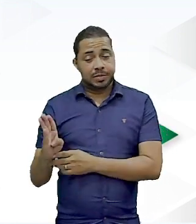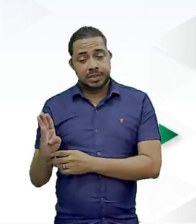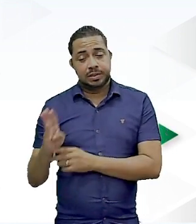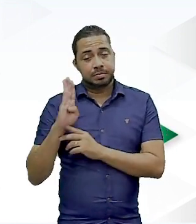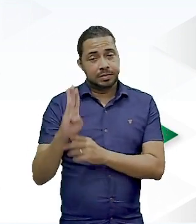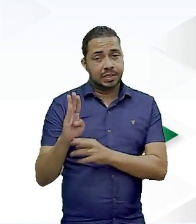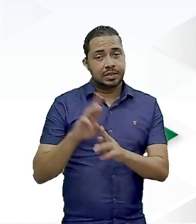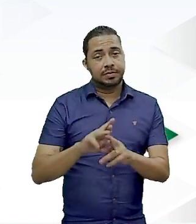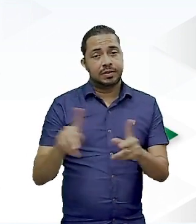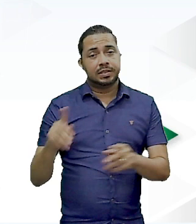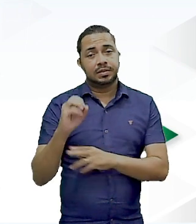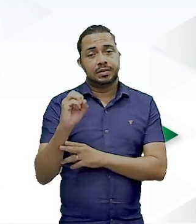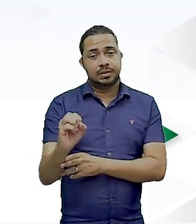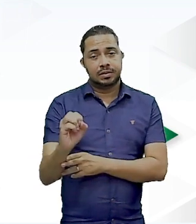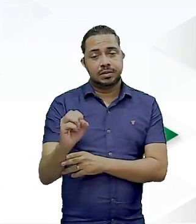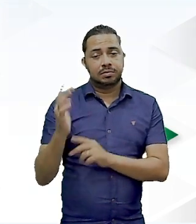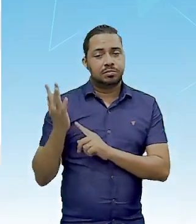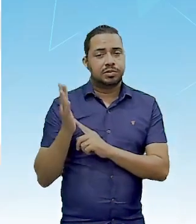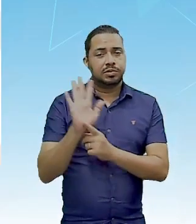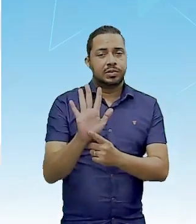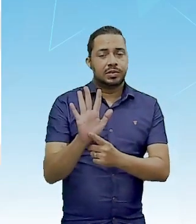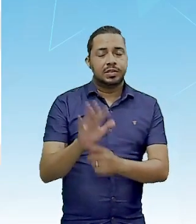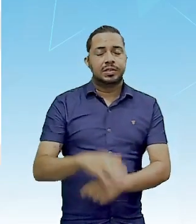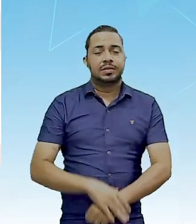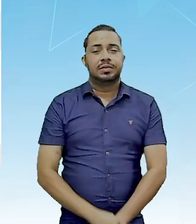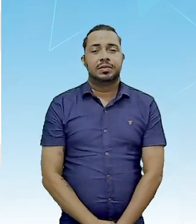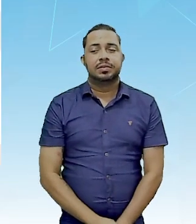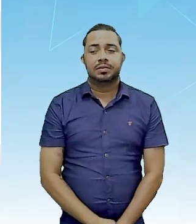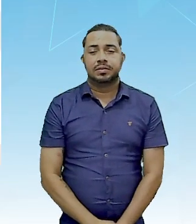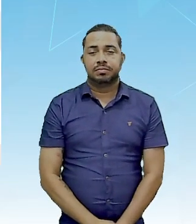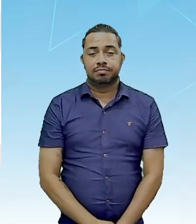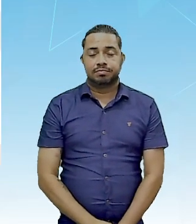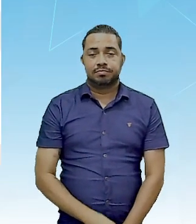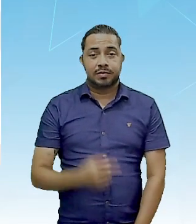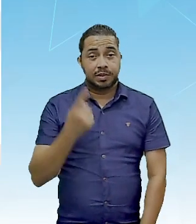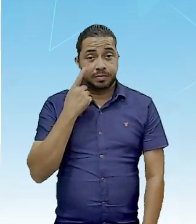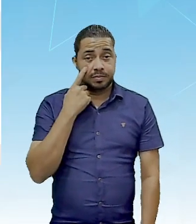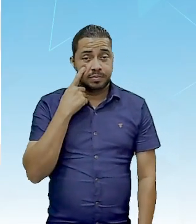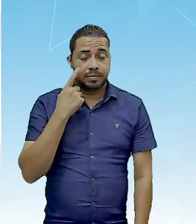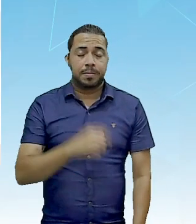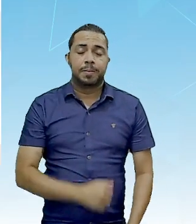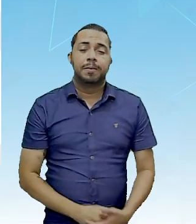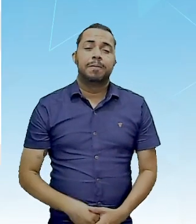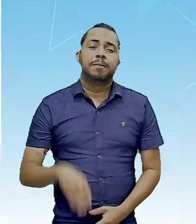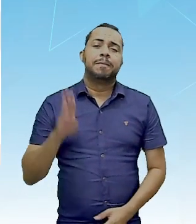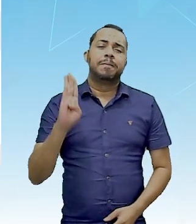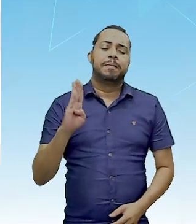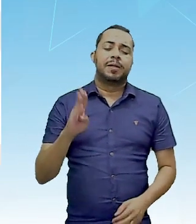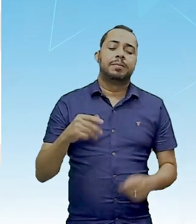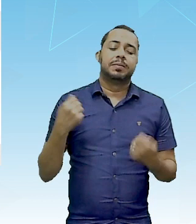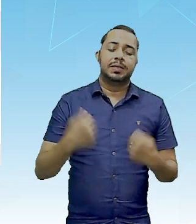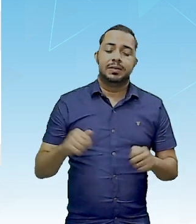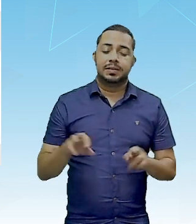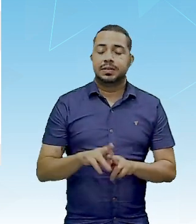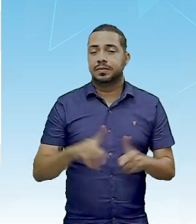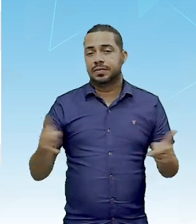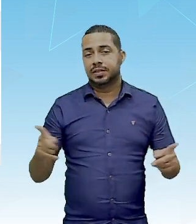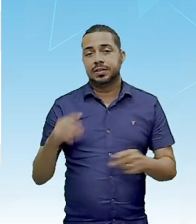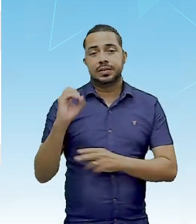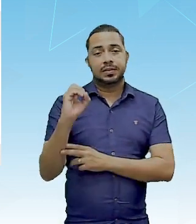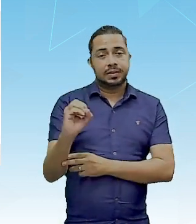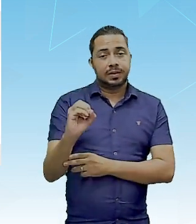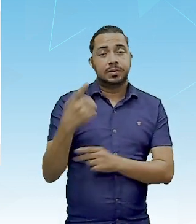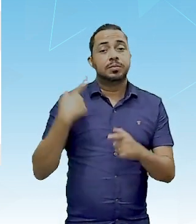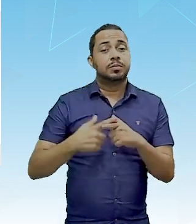diferente de zero. Traz para mim aqui, Jonathan, por favor. Preste atenção. B tem que ser diferente de zero,